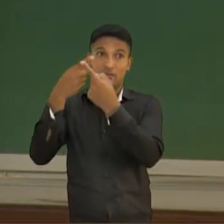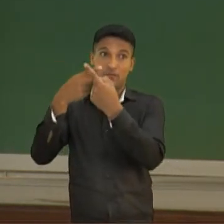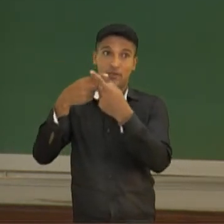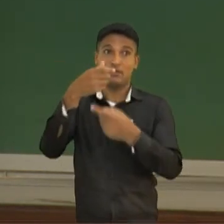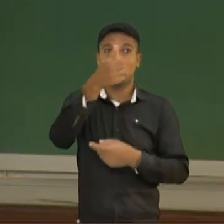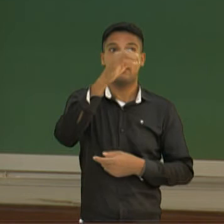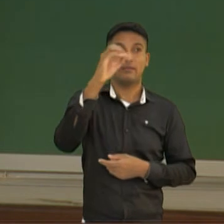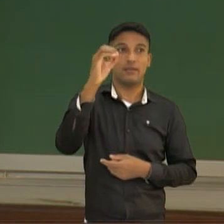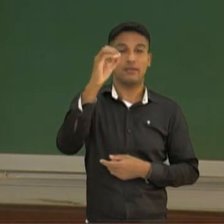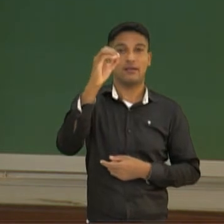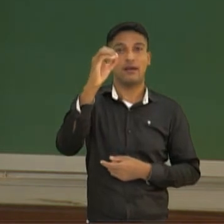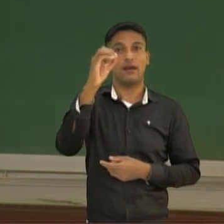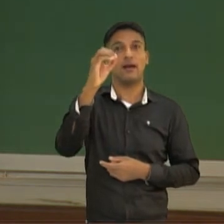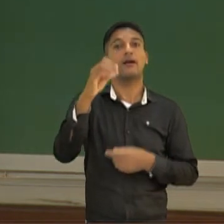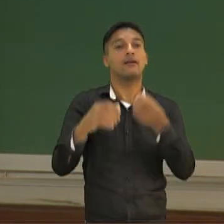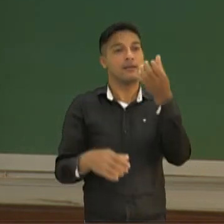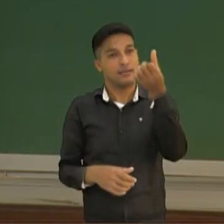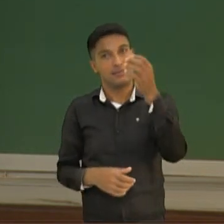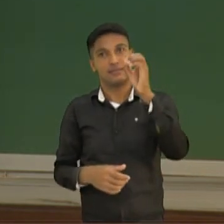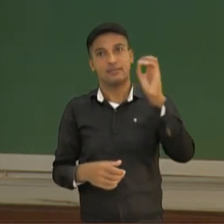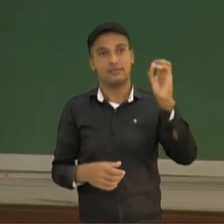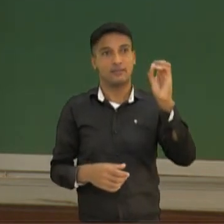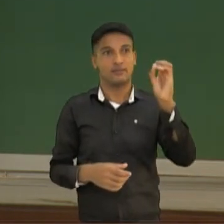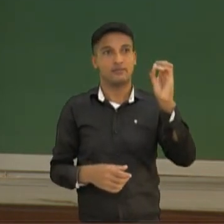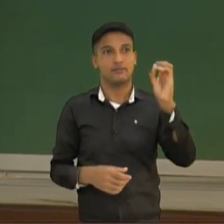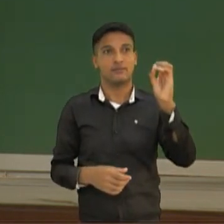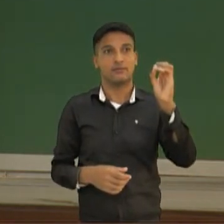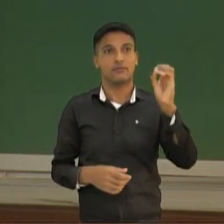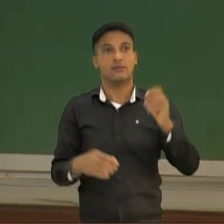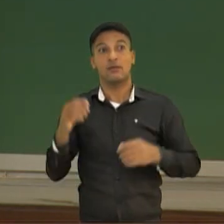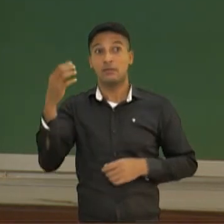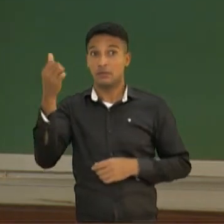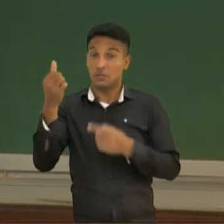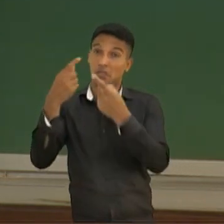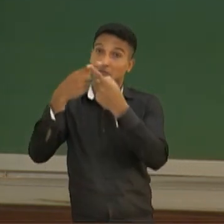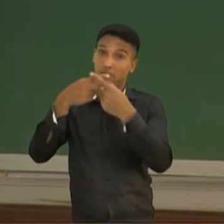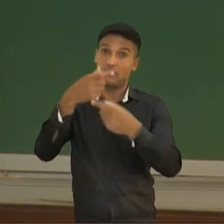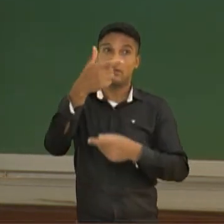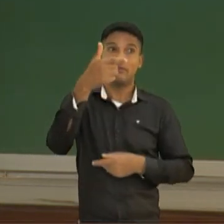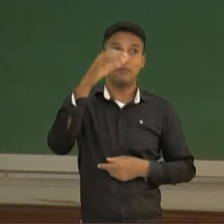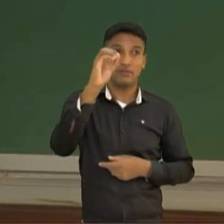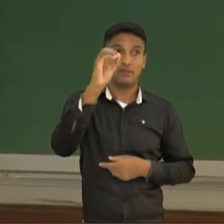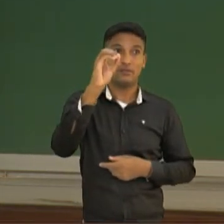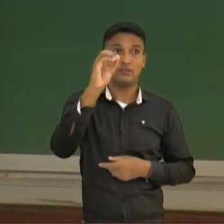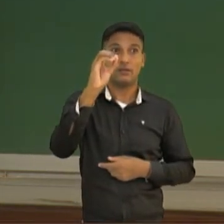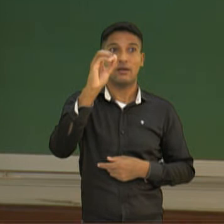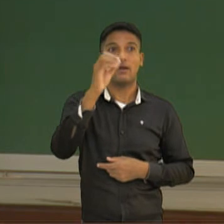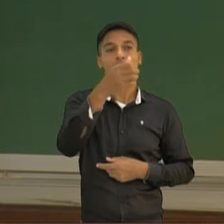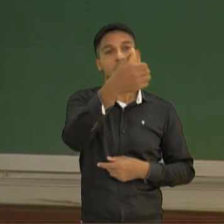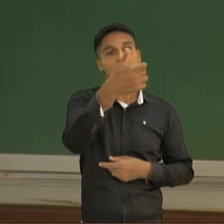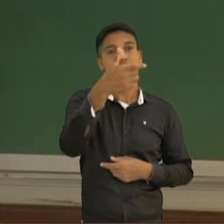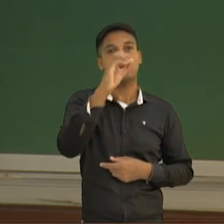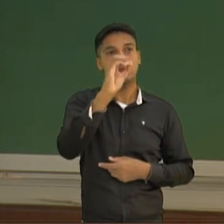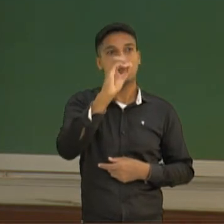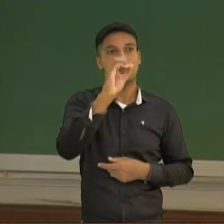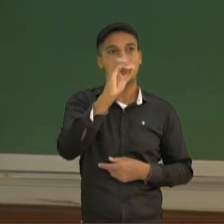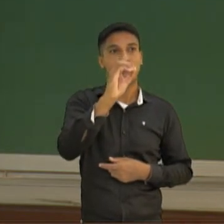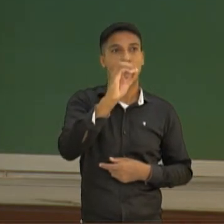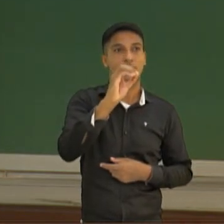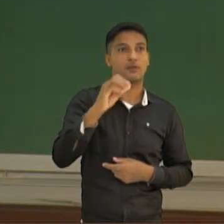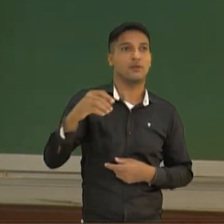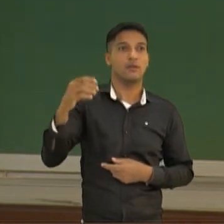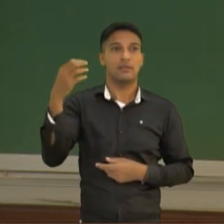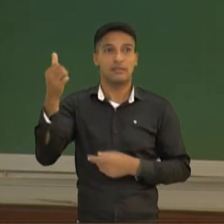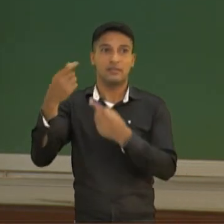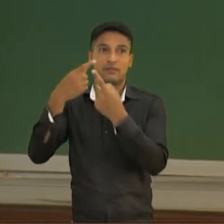6, 12, tem um zero lá, põe um zero aqui no final. 8 vezes 6, 48. Ficou fácil de eu perceber aqui, ó. Eu só separei